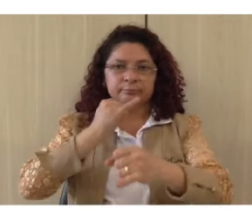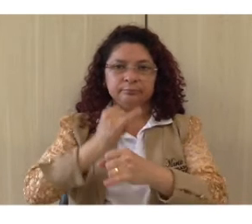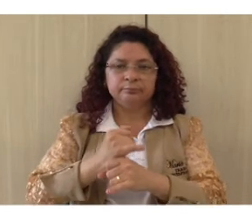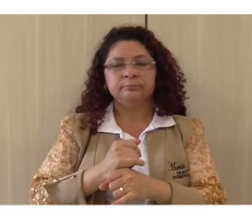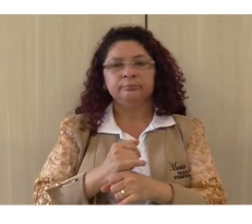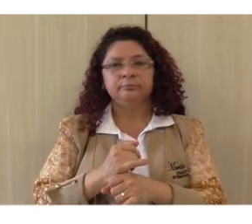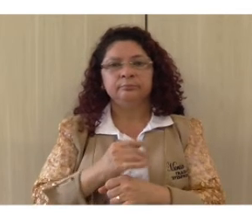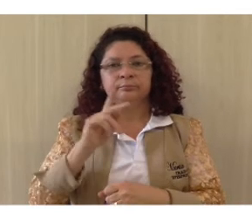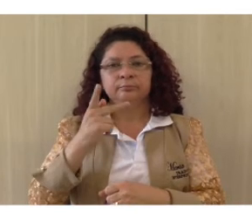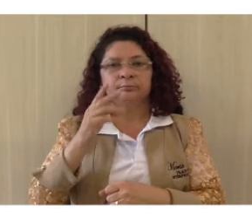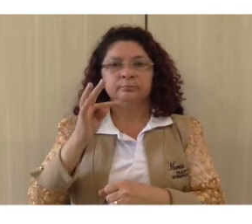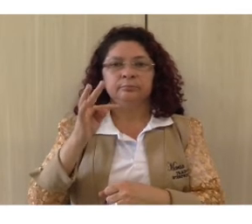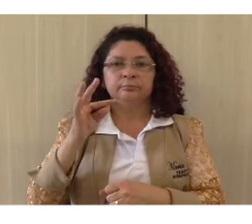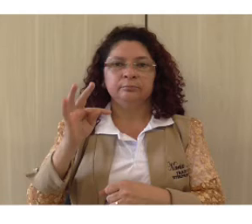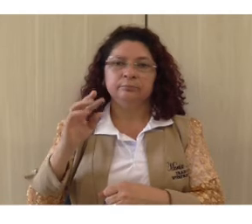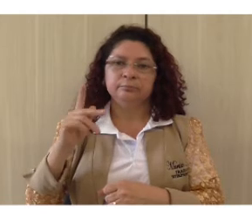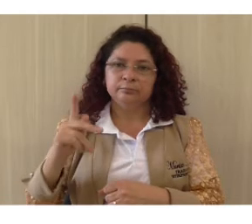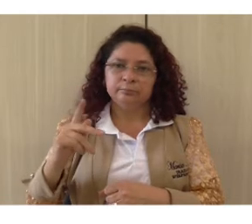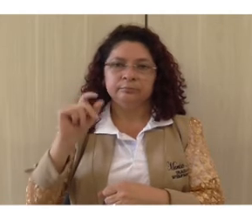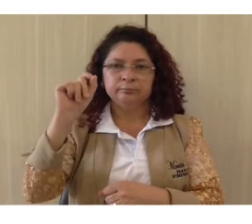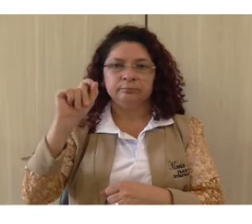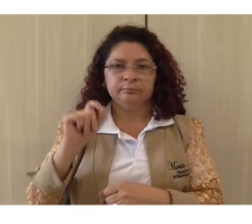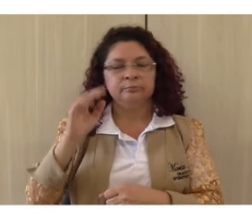endereço eletrônico